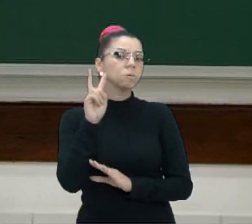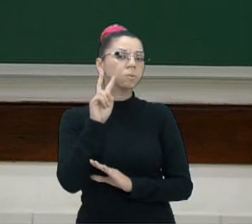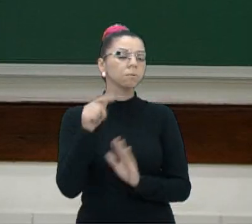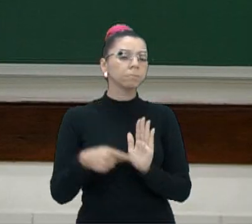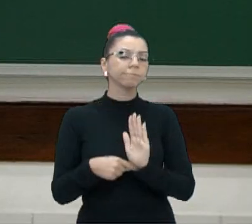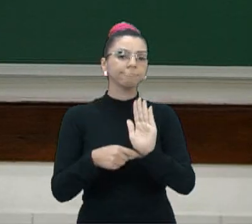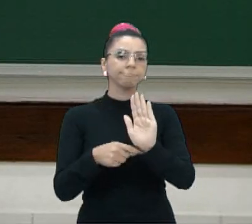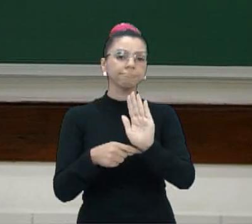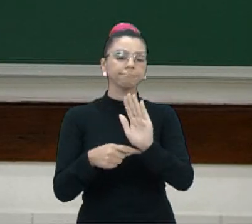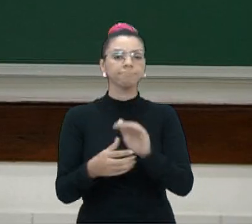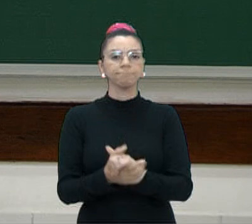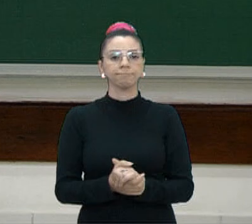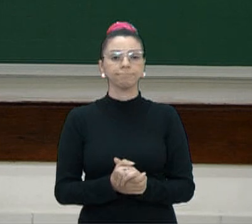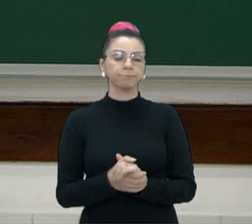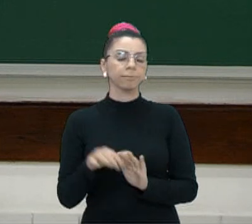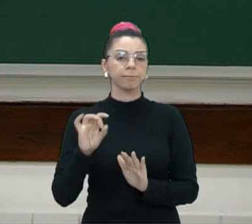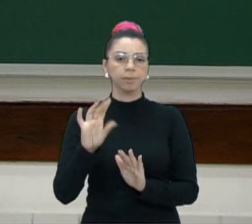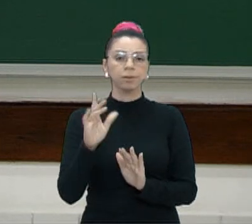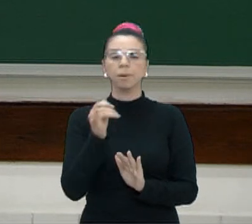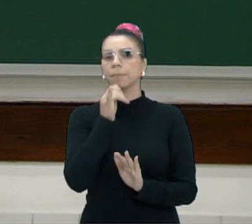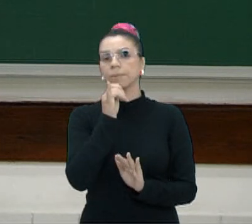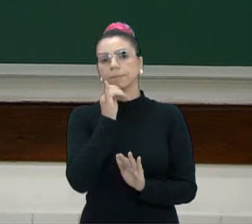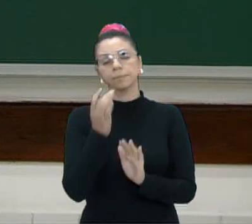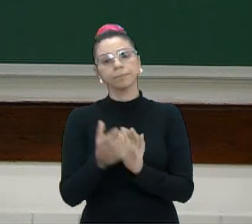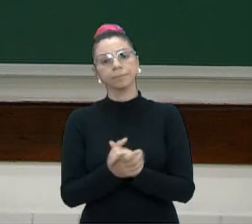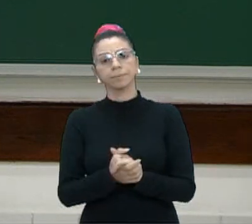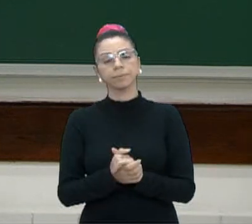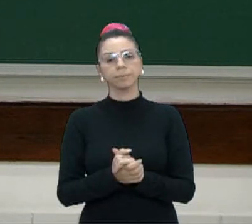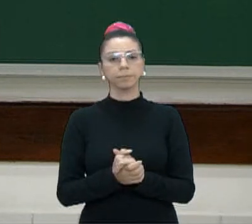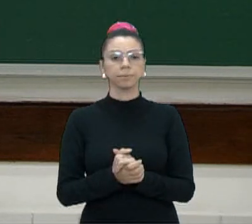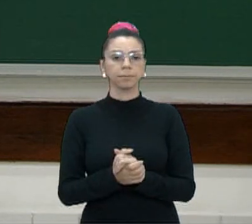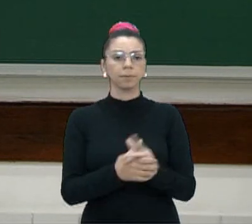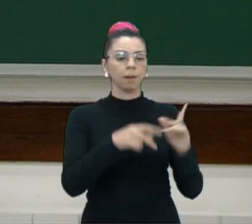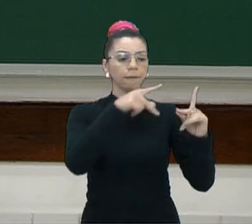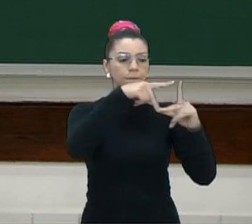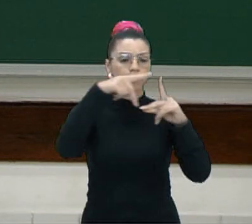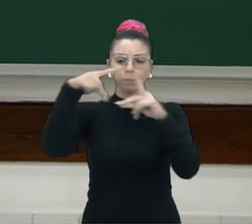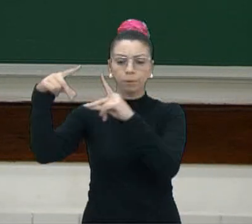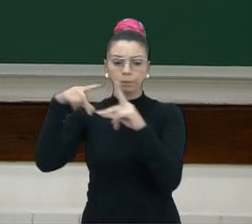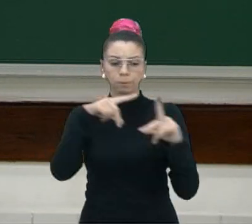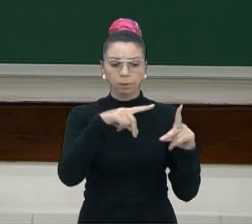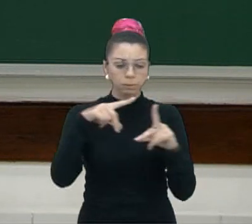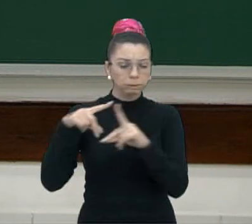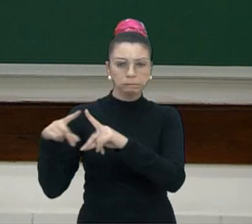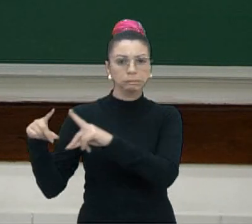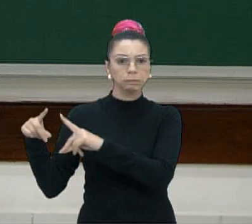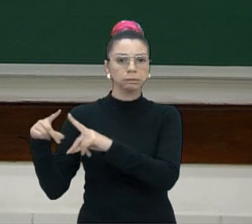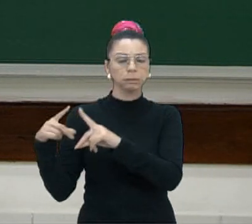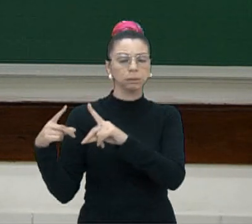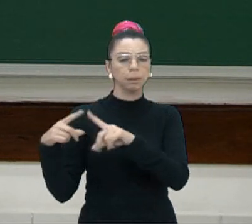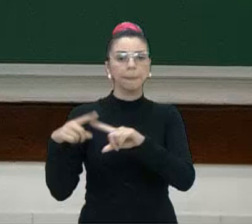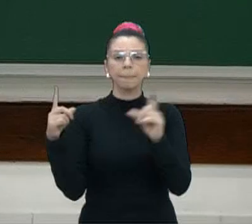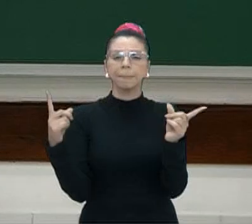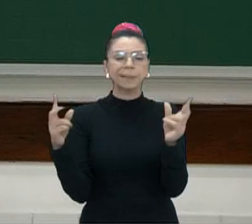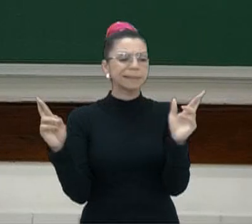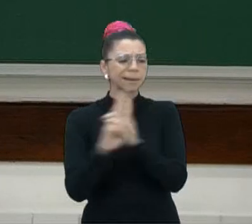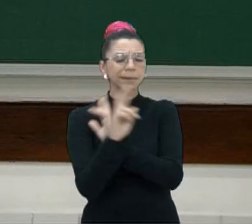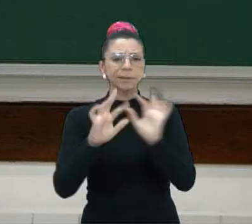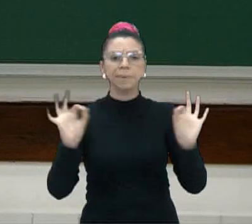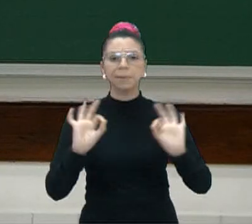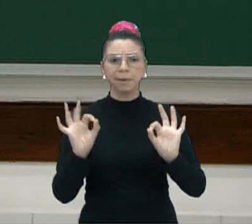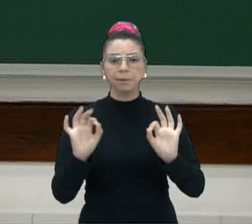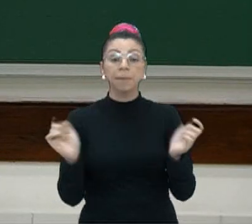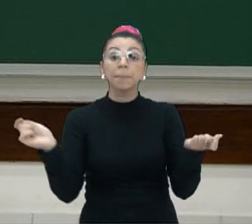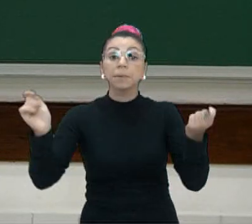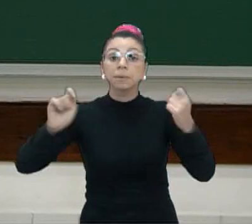pretendemos contar. Não basta, por exemplo, eu distribuir uma quantidade de imagens para vocês. Eu